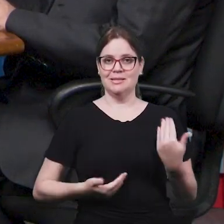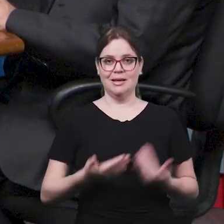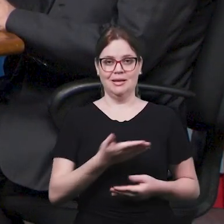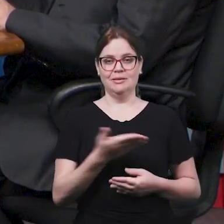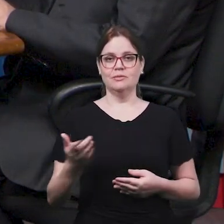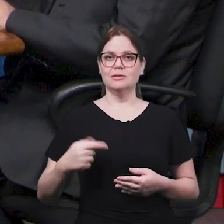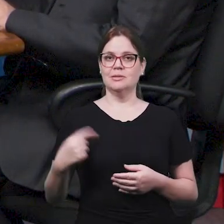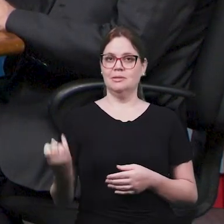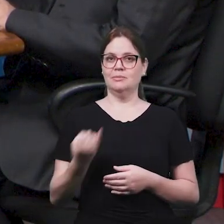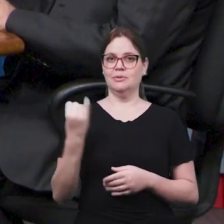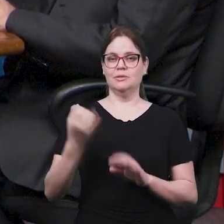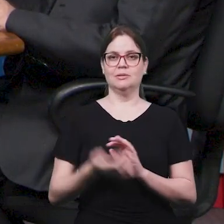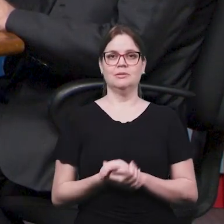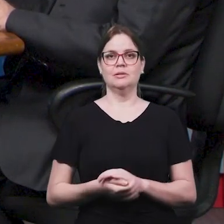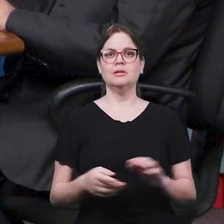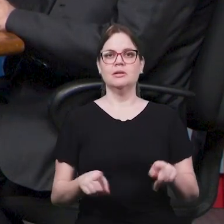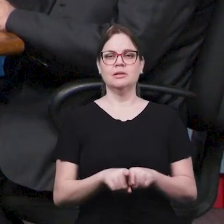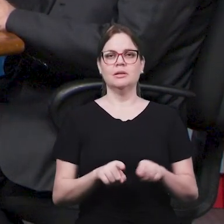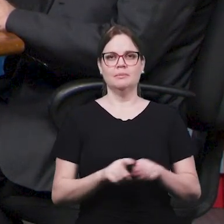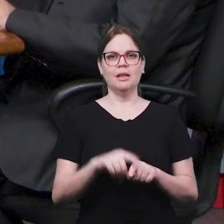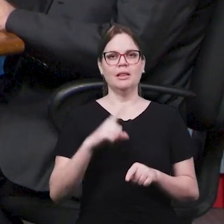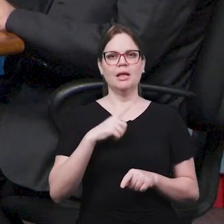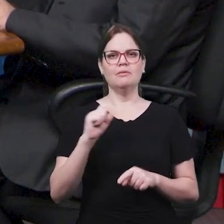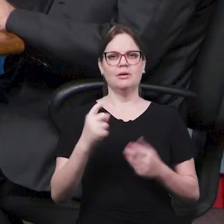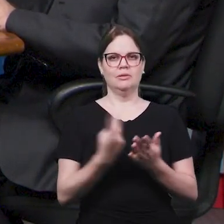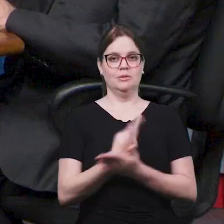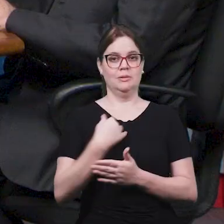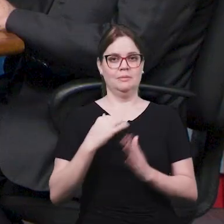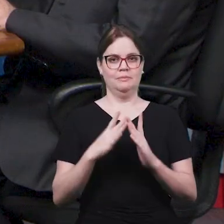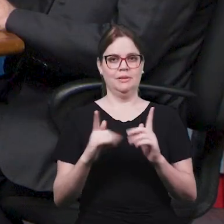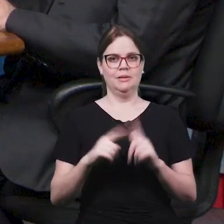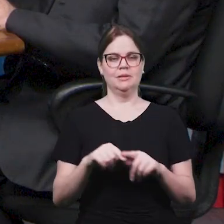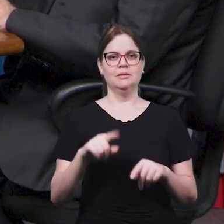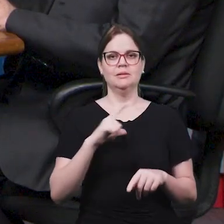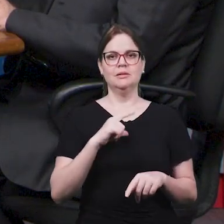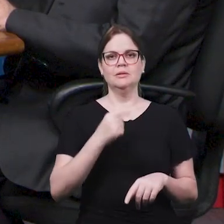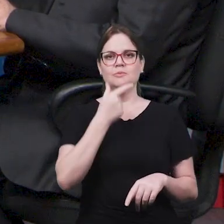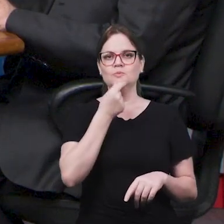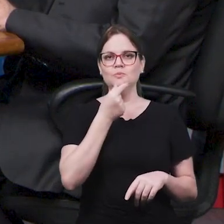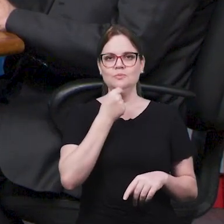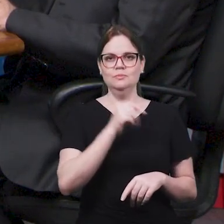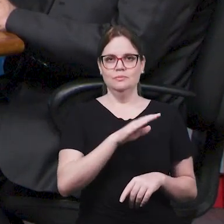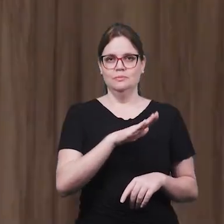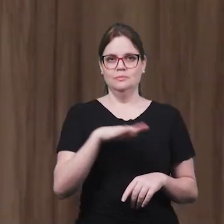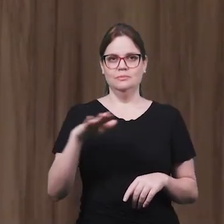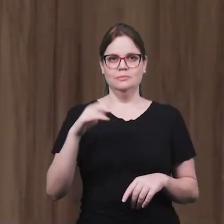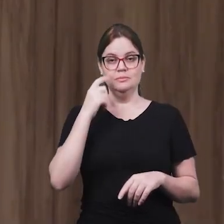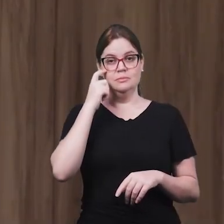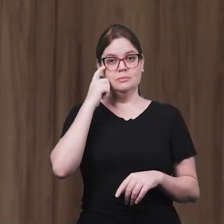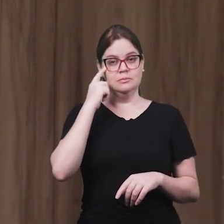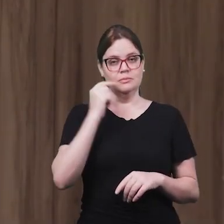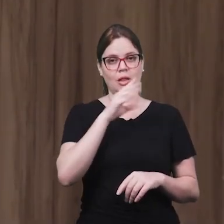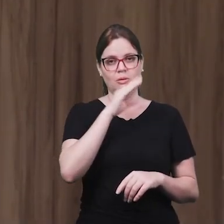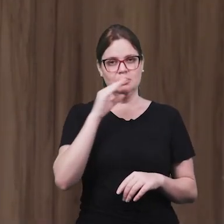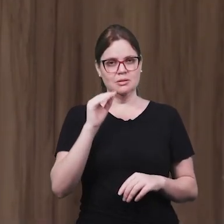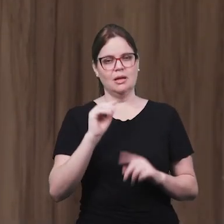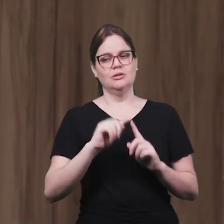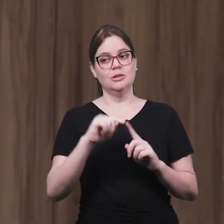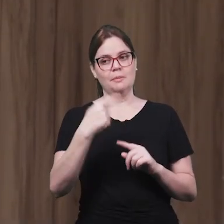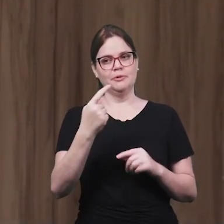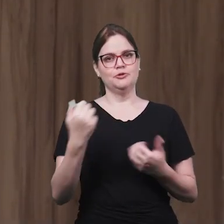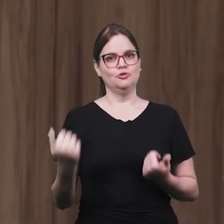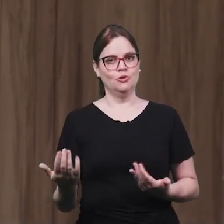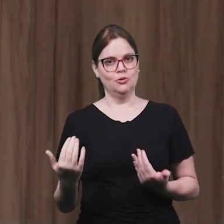Tem um caso recente lá na igreja que eu estou. Já um jovenzinho, chegou na idade de jovem, lar